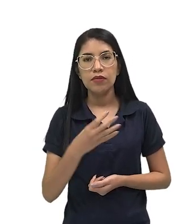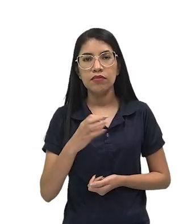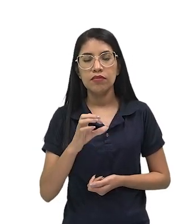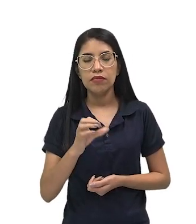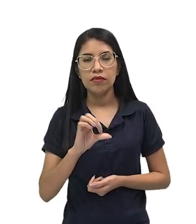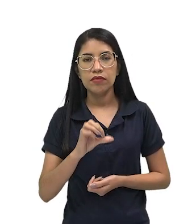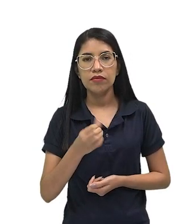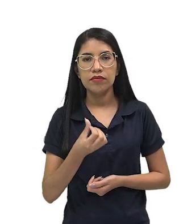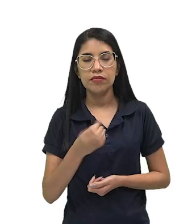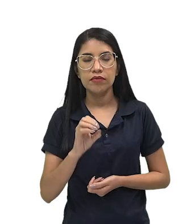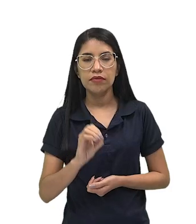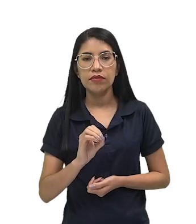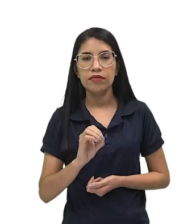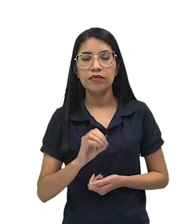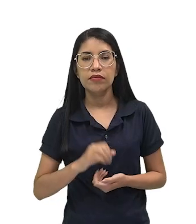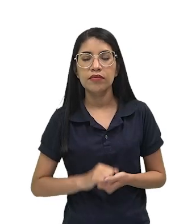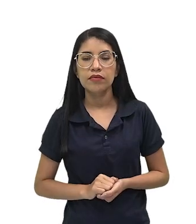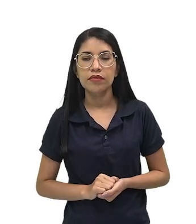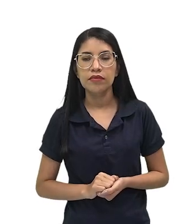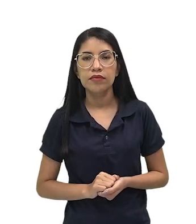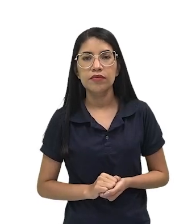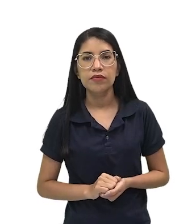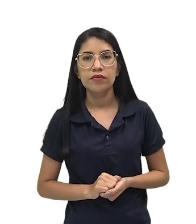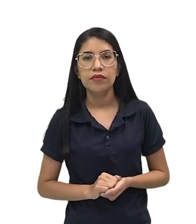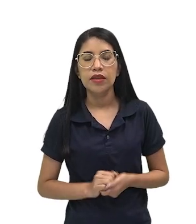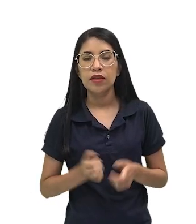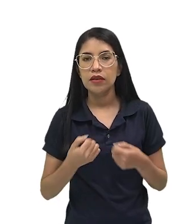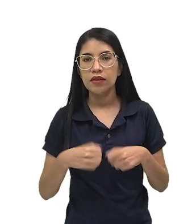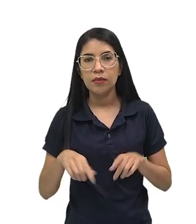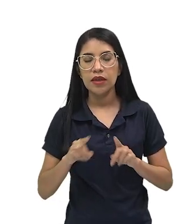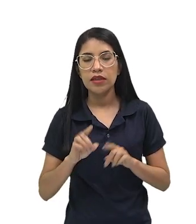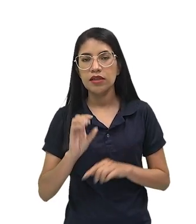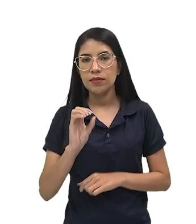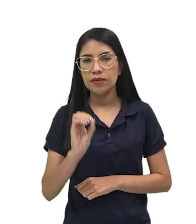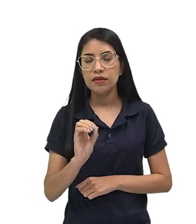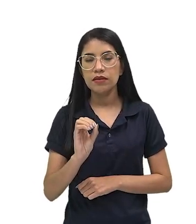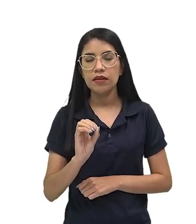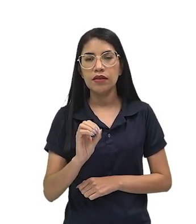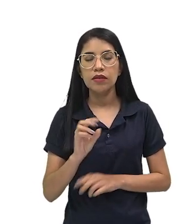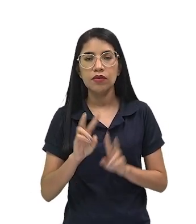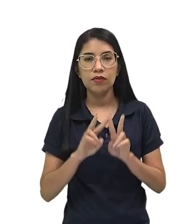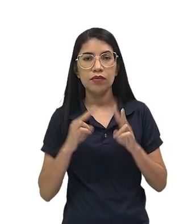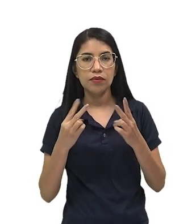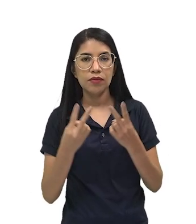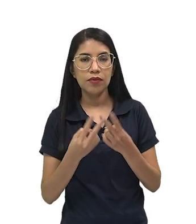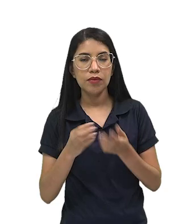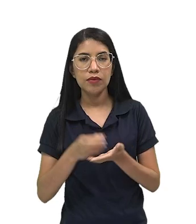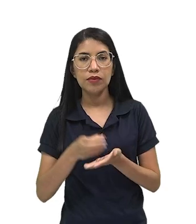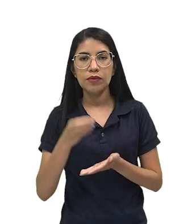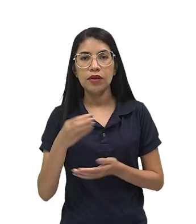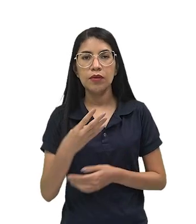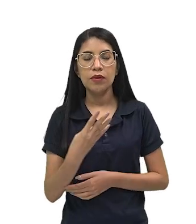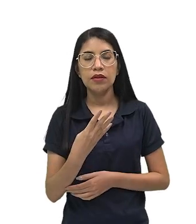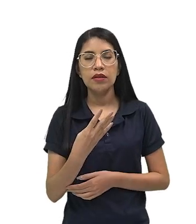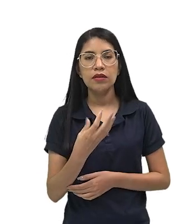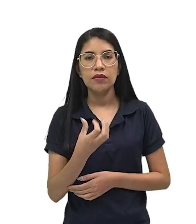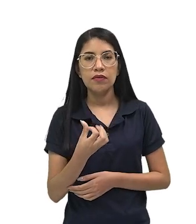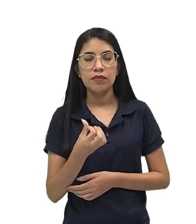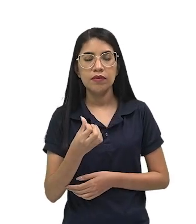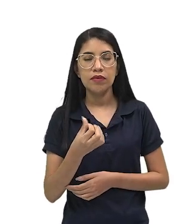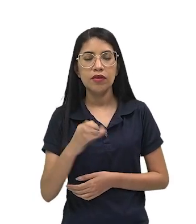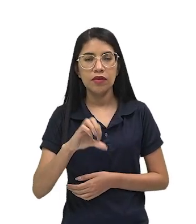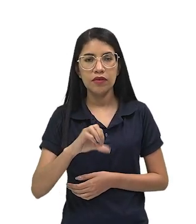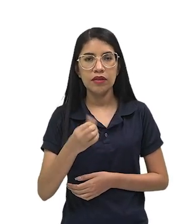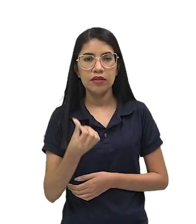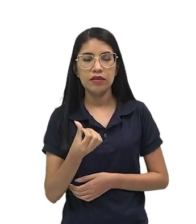496,0. Então, esse zero após a vírgula aí, não precisa colocar. Então, o volume desse cilindro é 496,